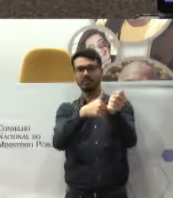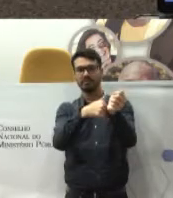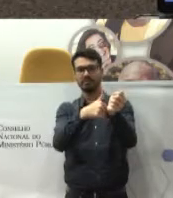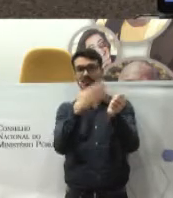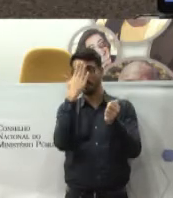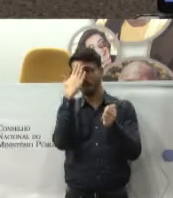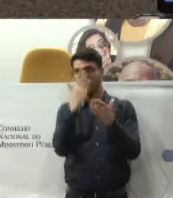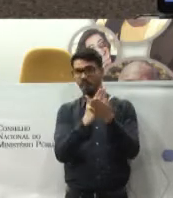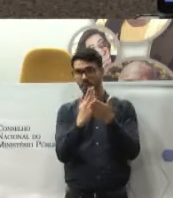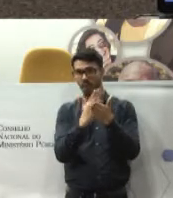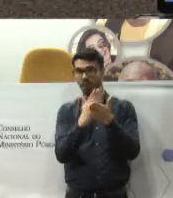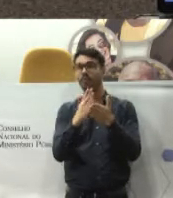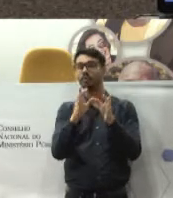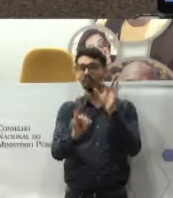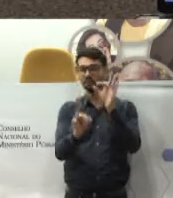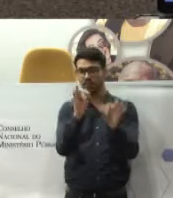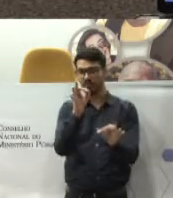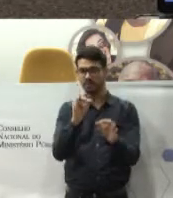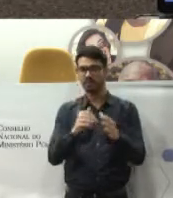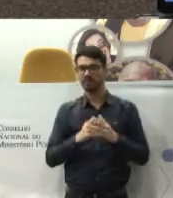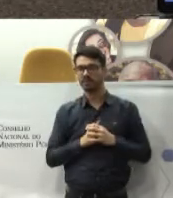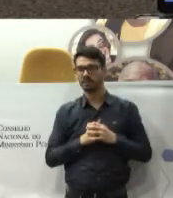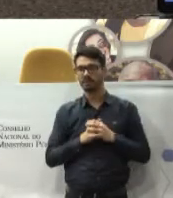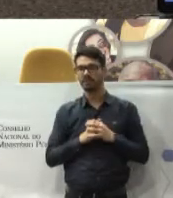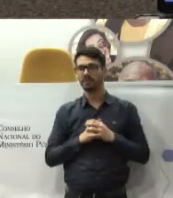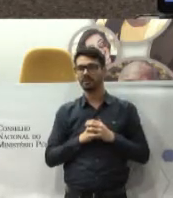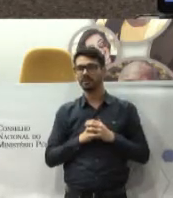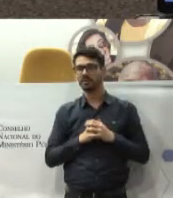embora algumas sejam decisões judiciais